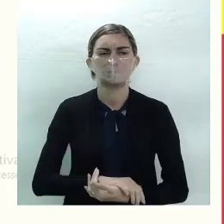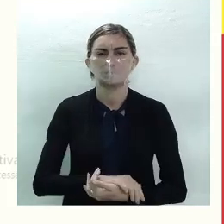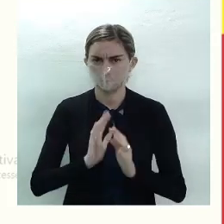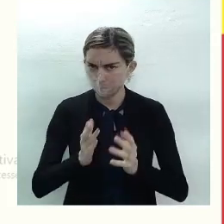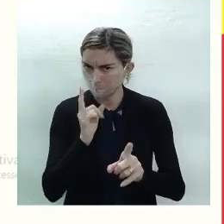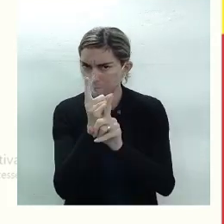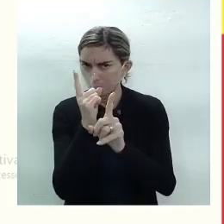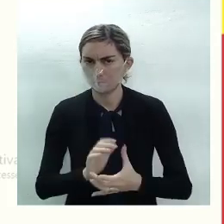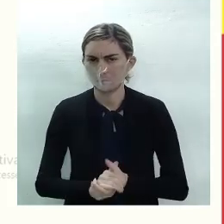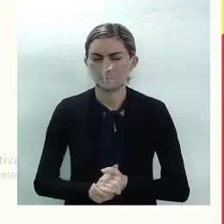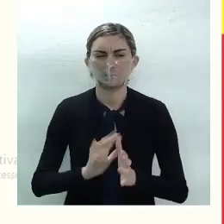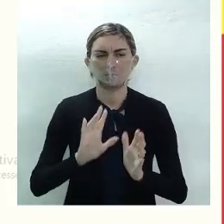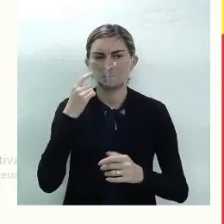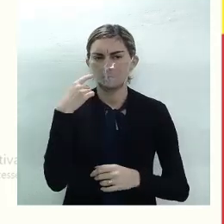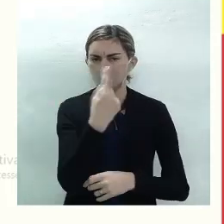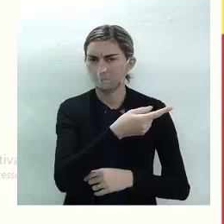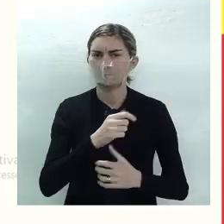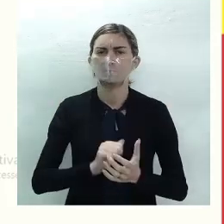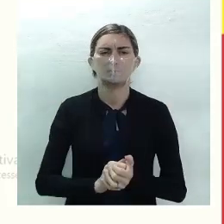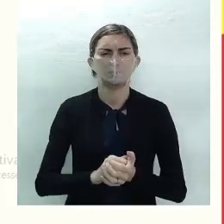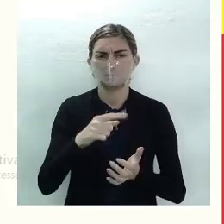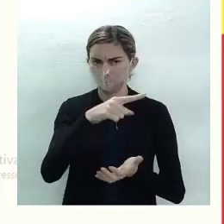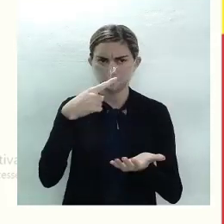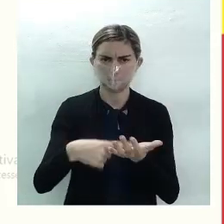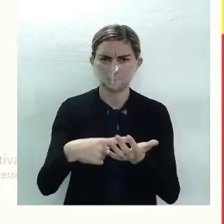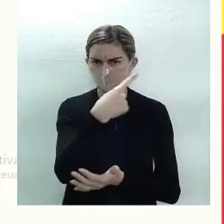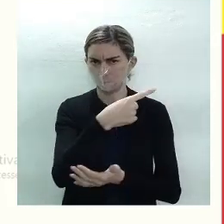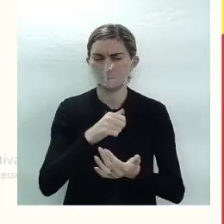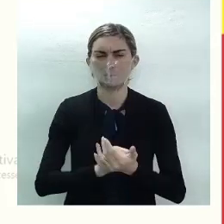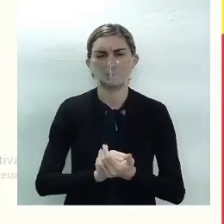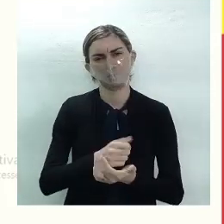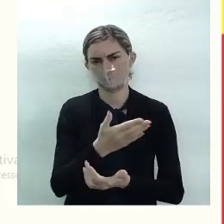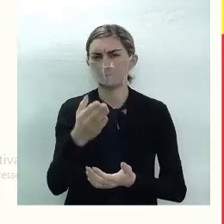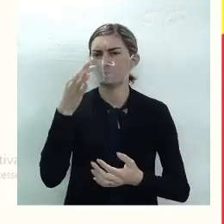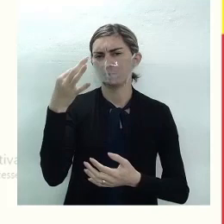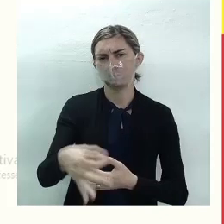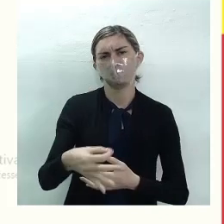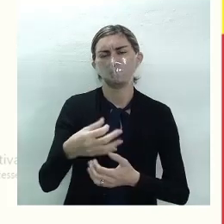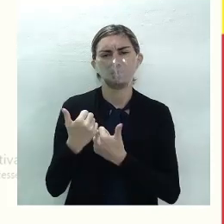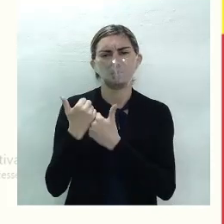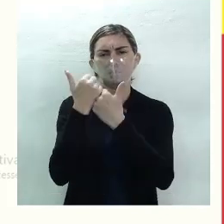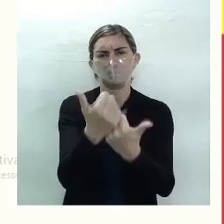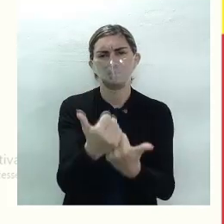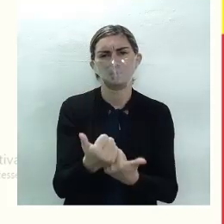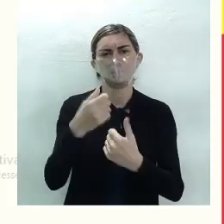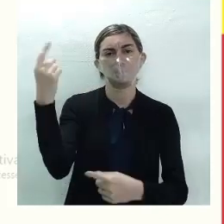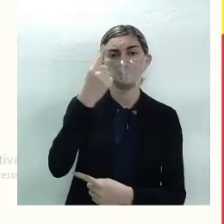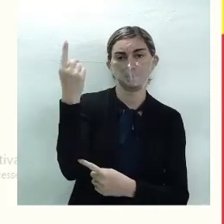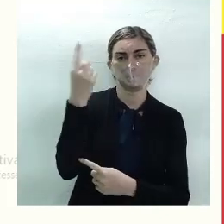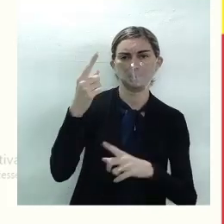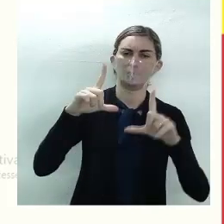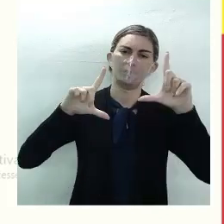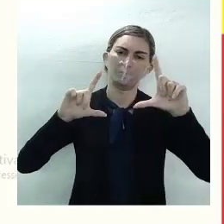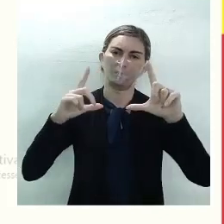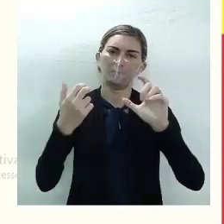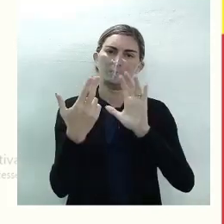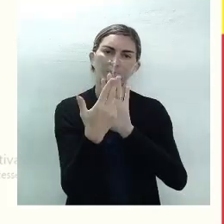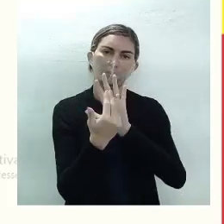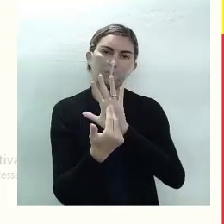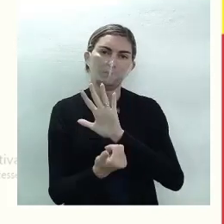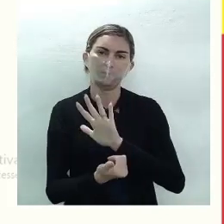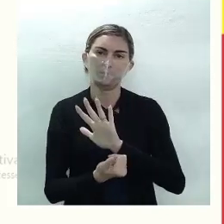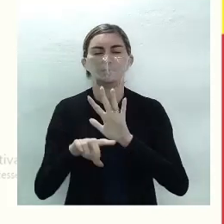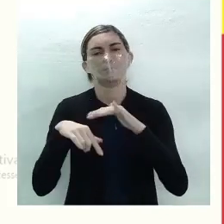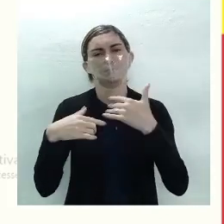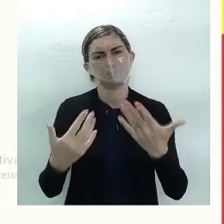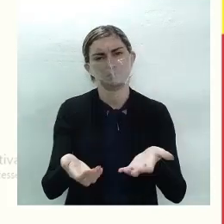Já achou? Então, ó, foi esta que você marcou? Você acertou. Representa o que? A primeira imagem aí. Que